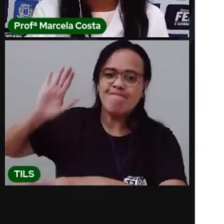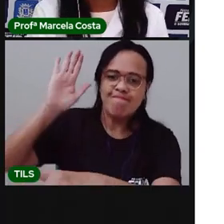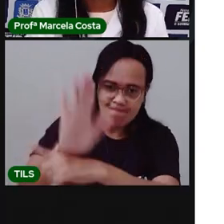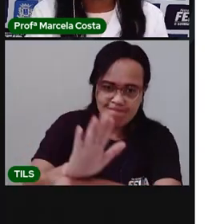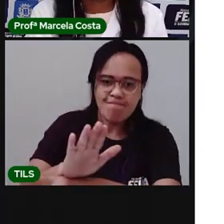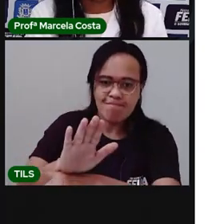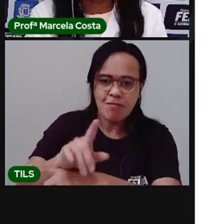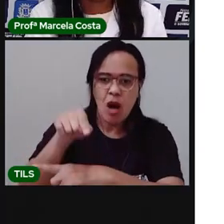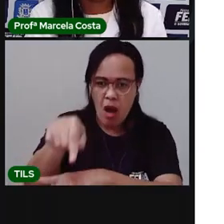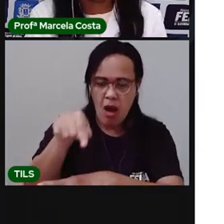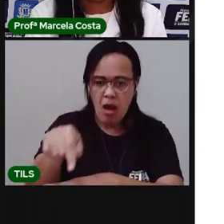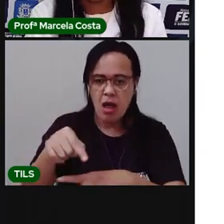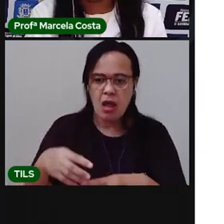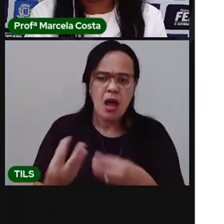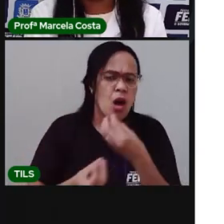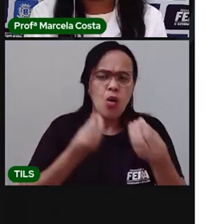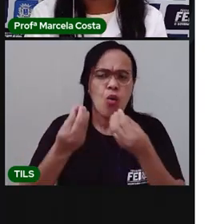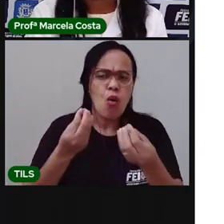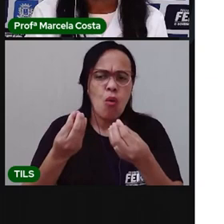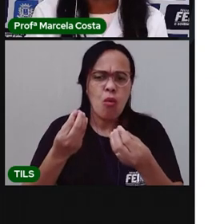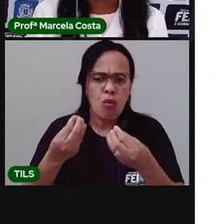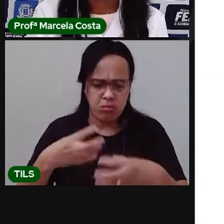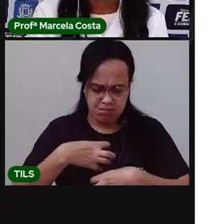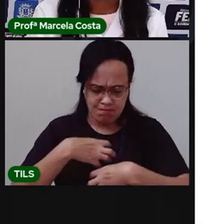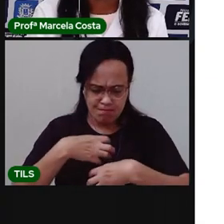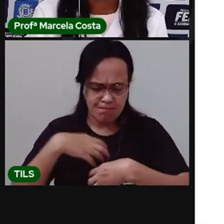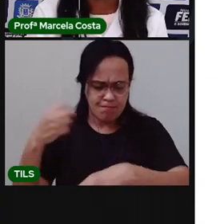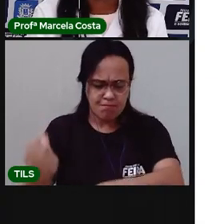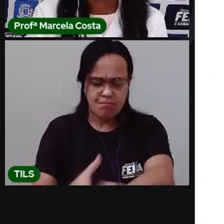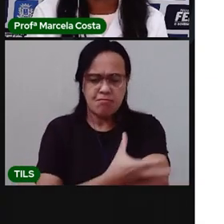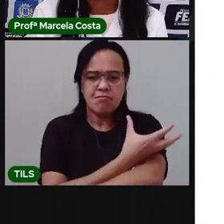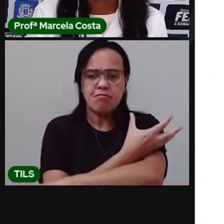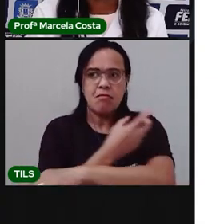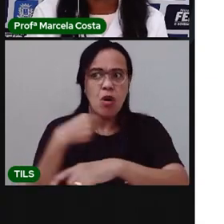Que expressão será que ela fez para comunicar isso?